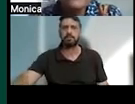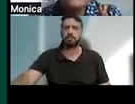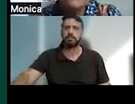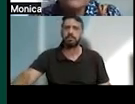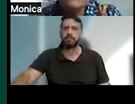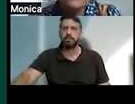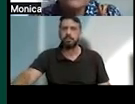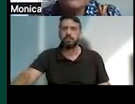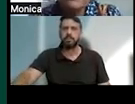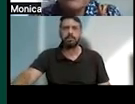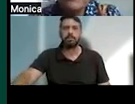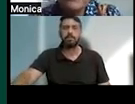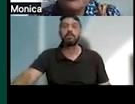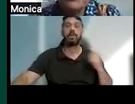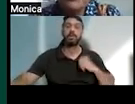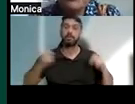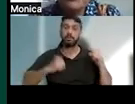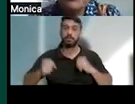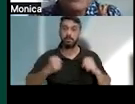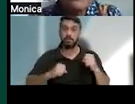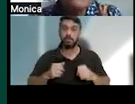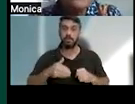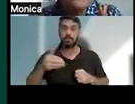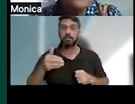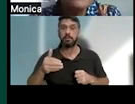super ansiosos agora. Vamos para Paris